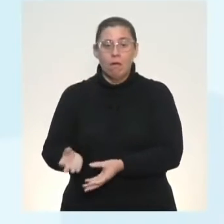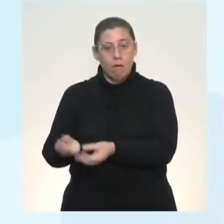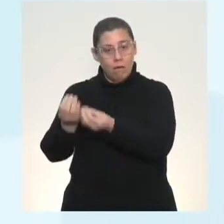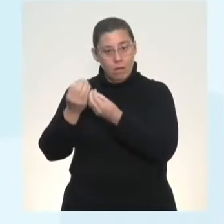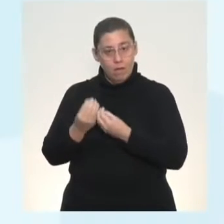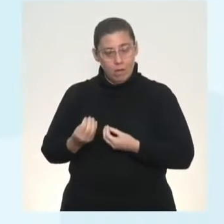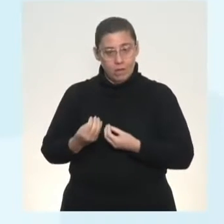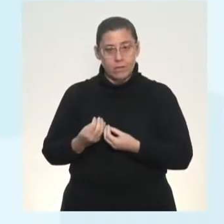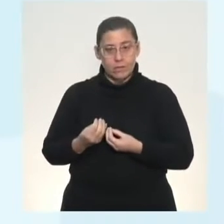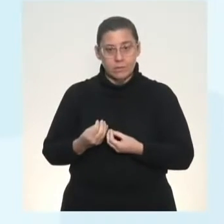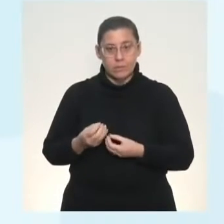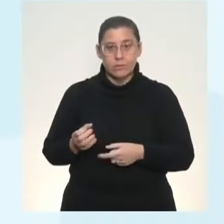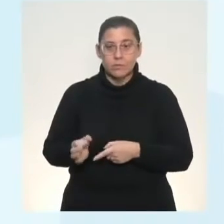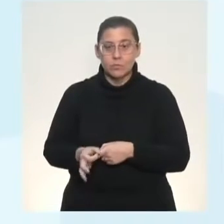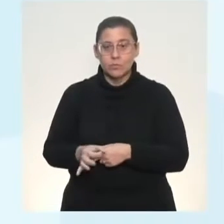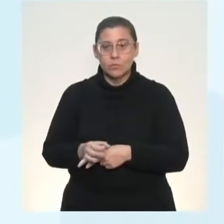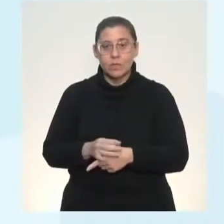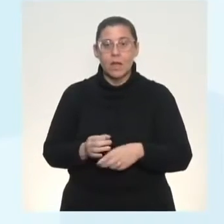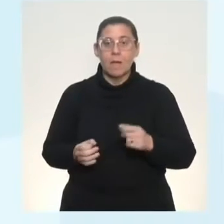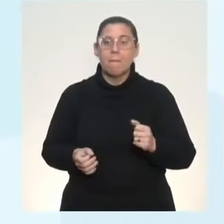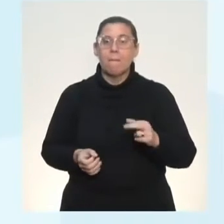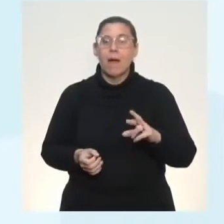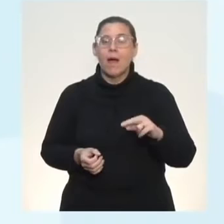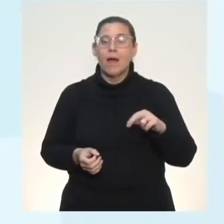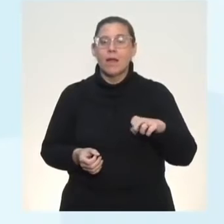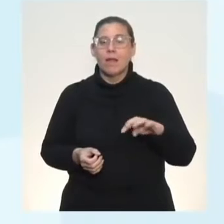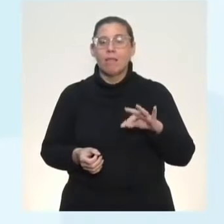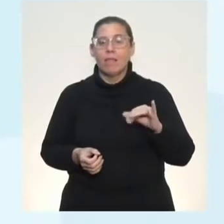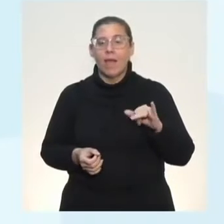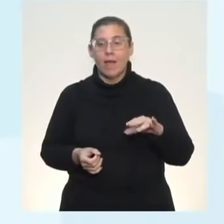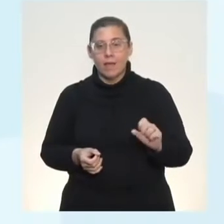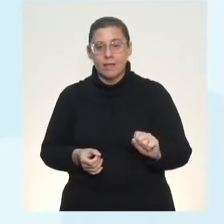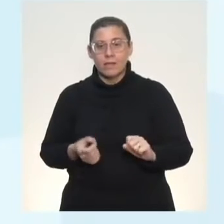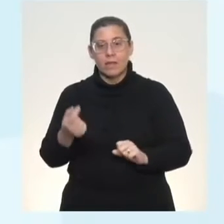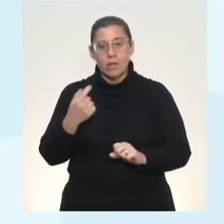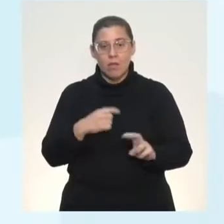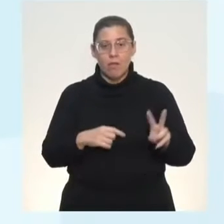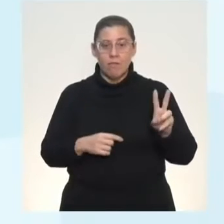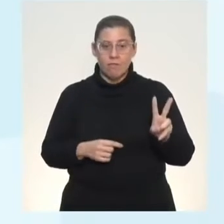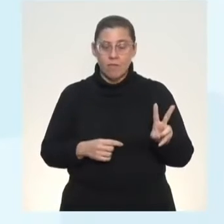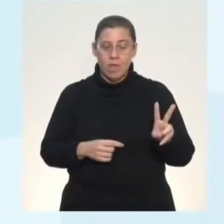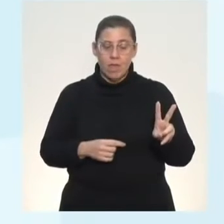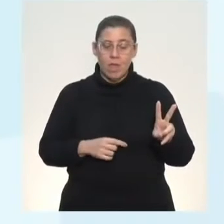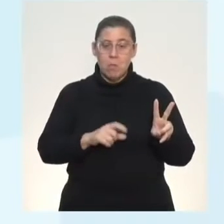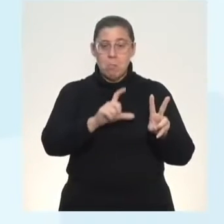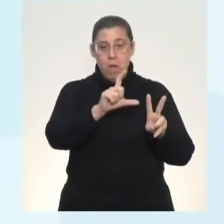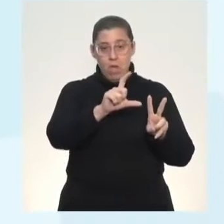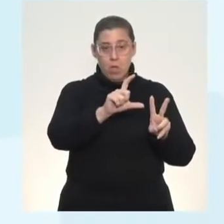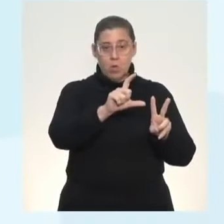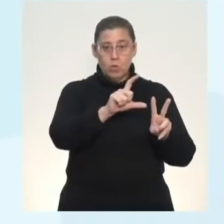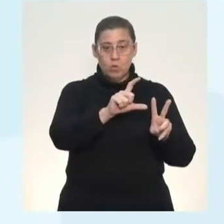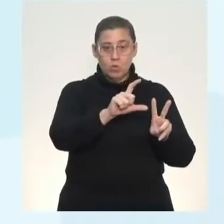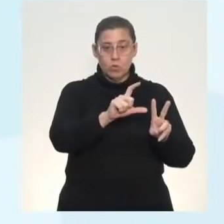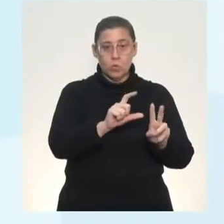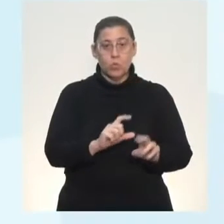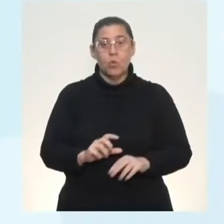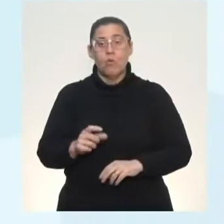das plantas parentais. Tá? Esse aqui, ó, é V maiúsculo, esse aqui é V minúsculo, tá